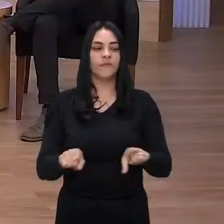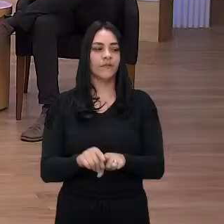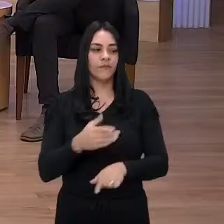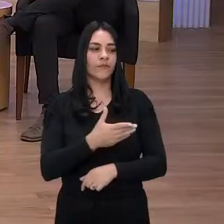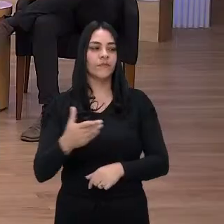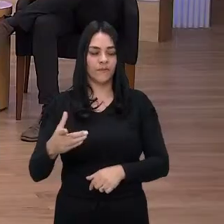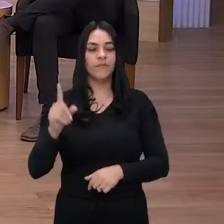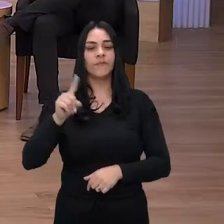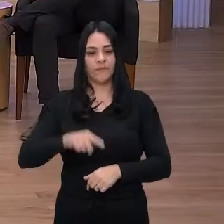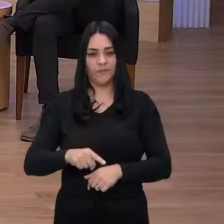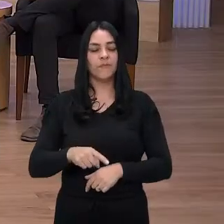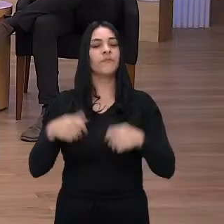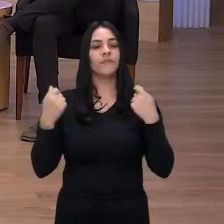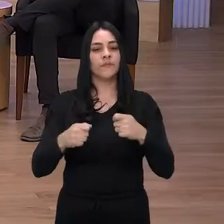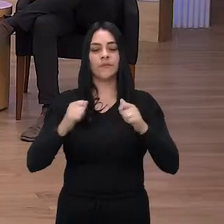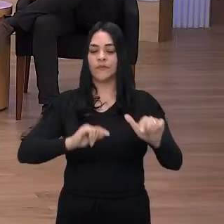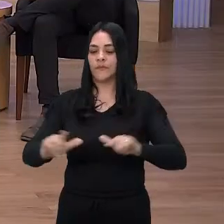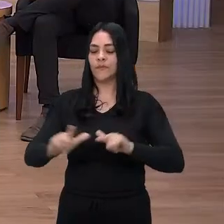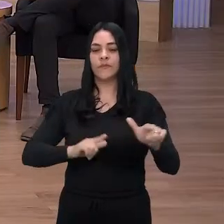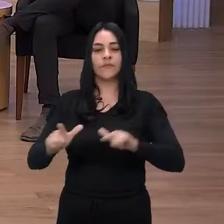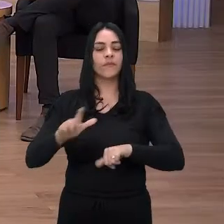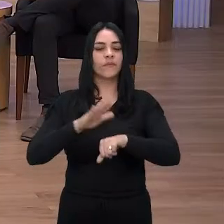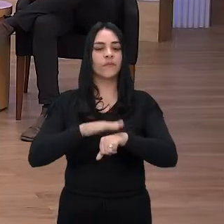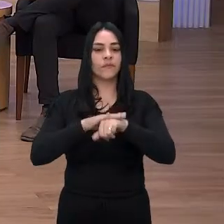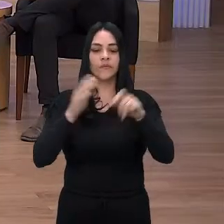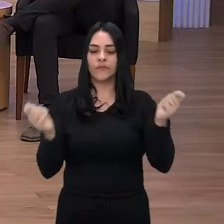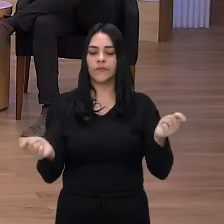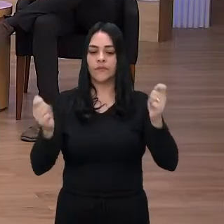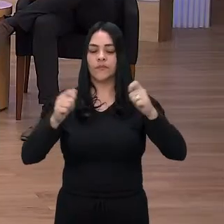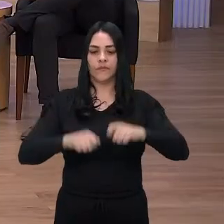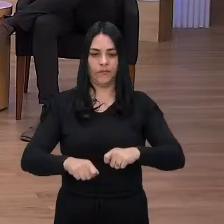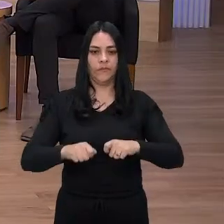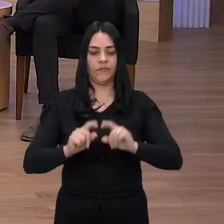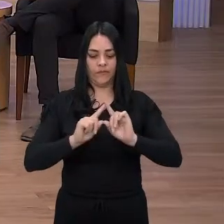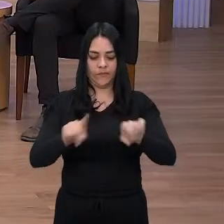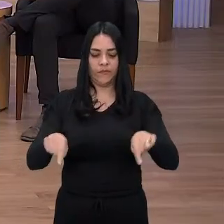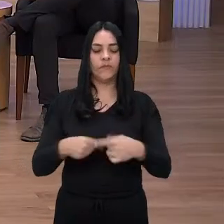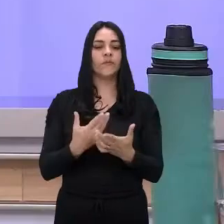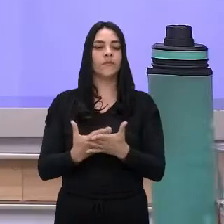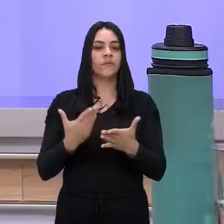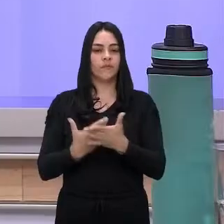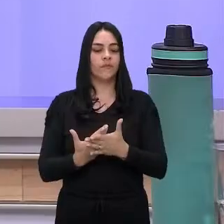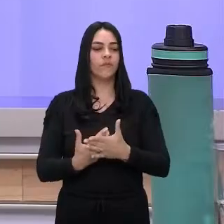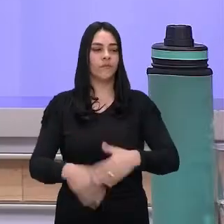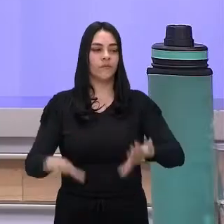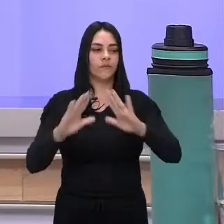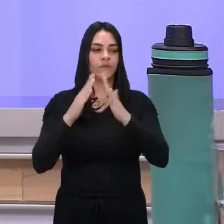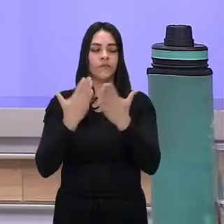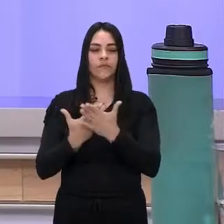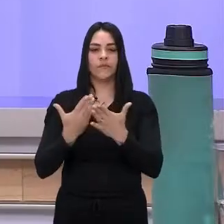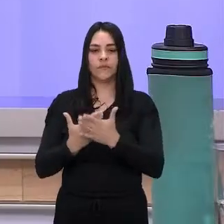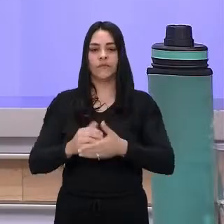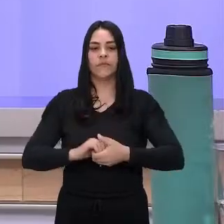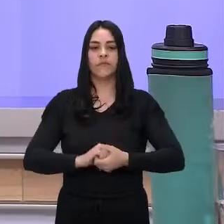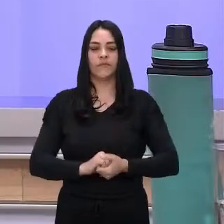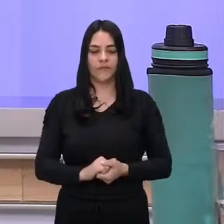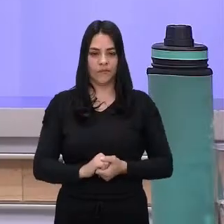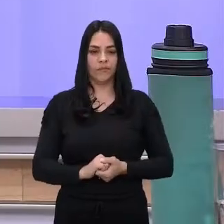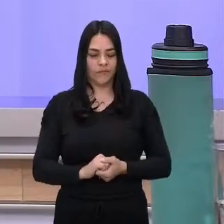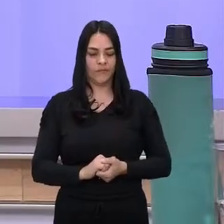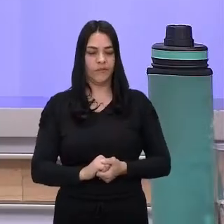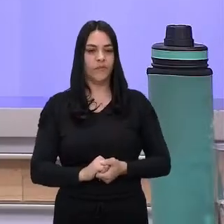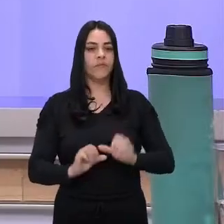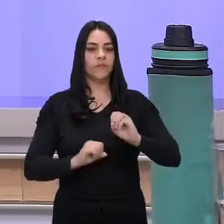ser trabalhadas e devem ser trabalhadas como uma ação possível na sala de aula, na escola, e acho que isso reforça também a